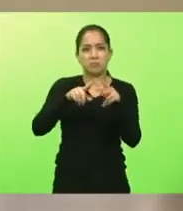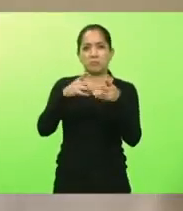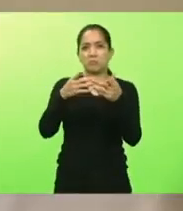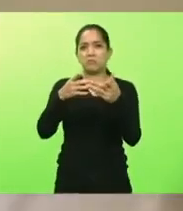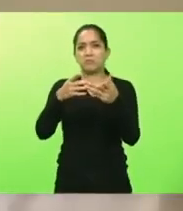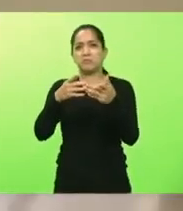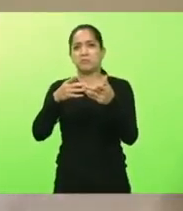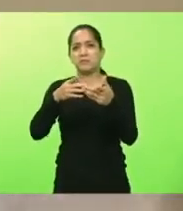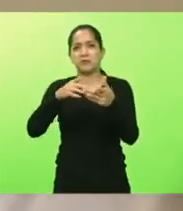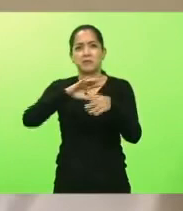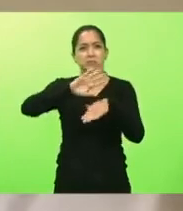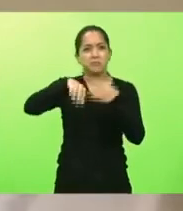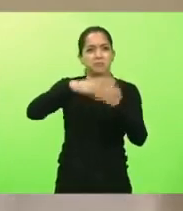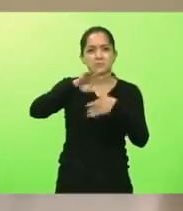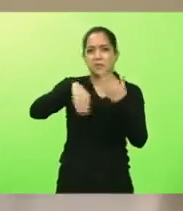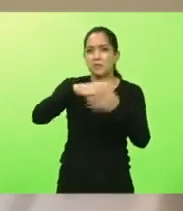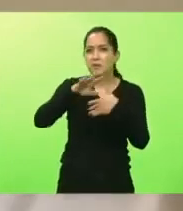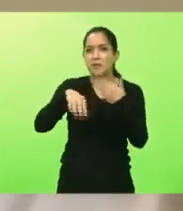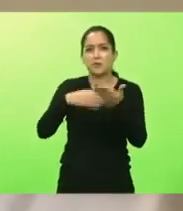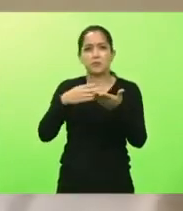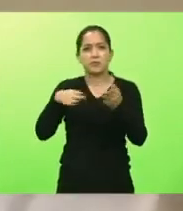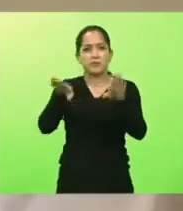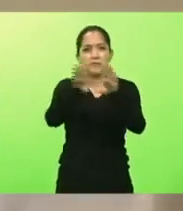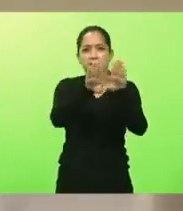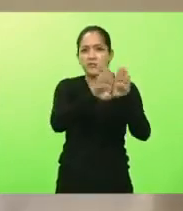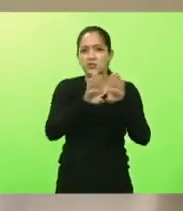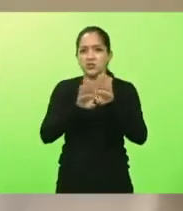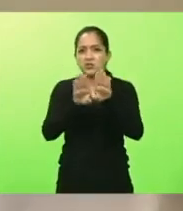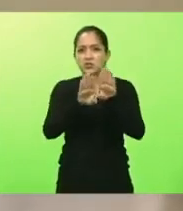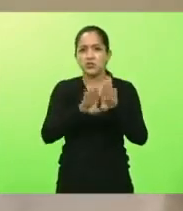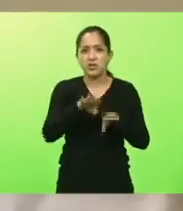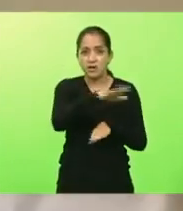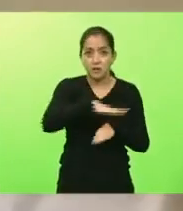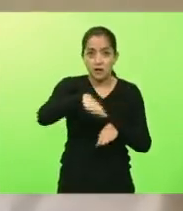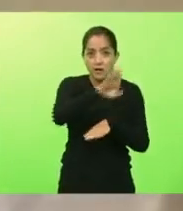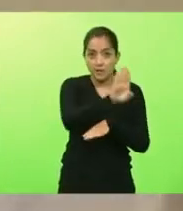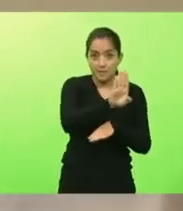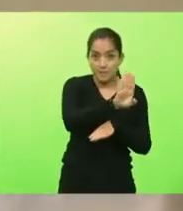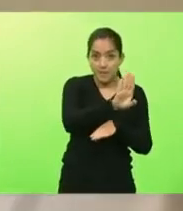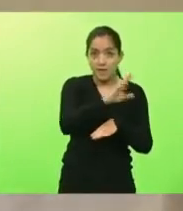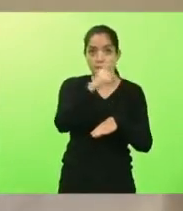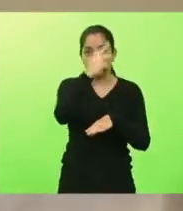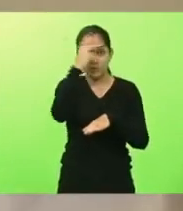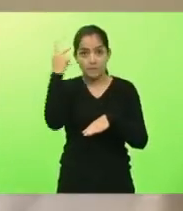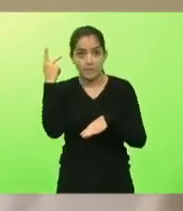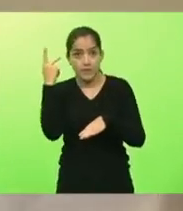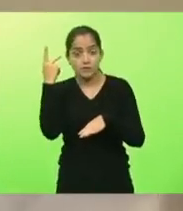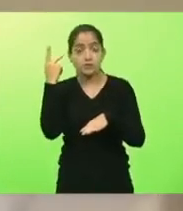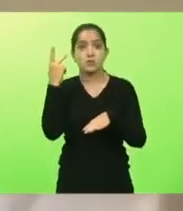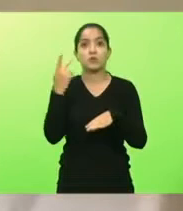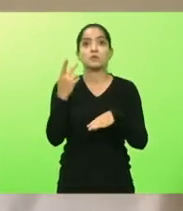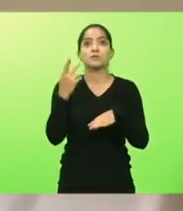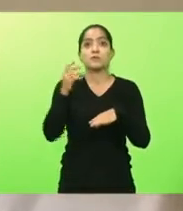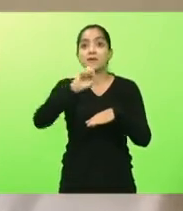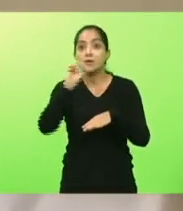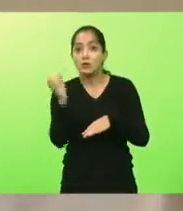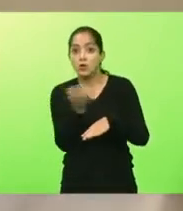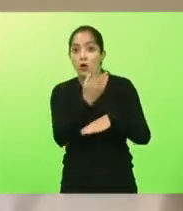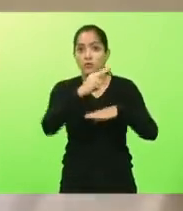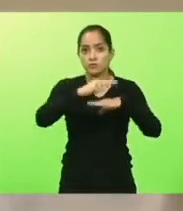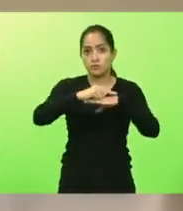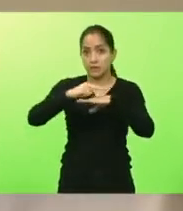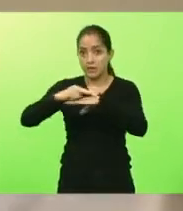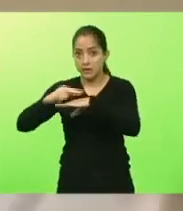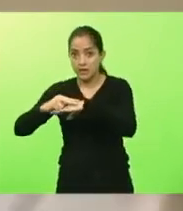pandemia, fecharam praticamente todo o setor B, onde tinha pacientes clínicos para instalar novos leitos do Covid.